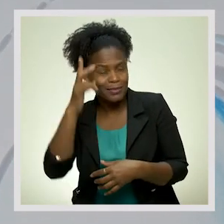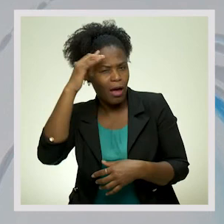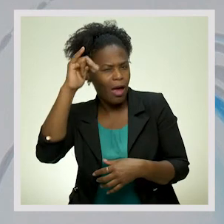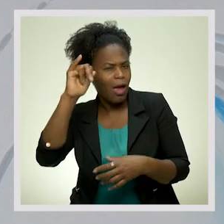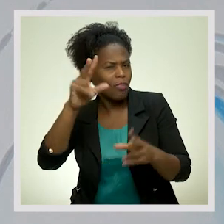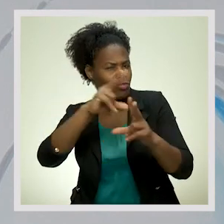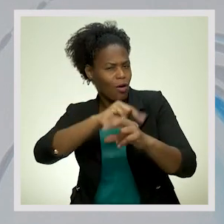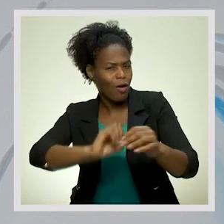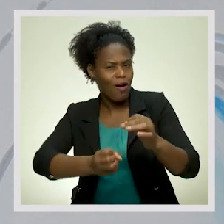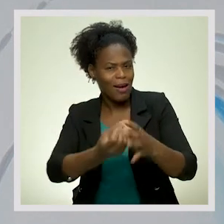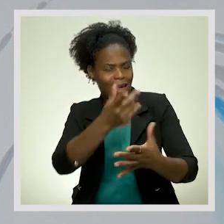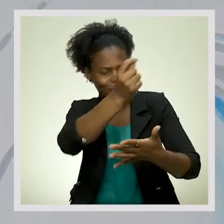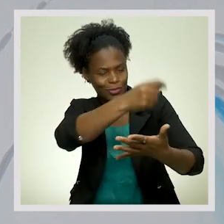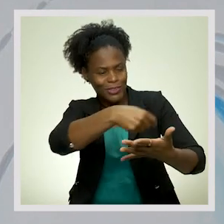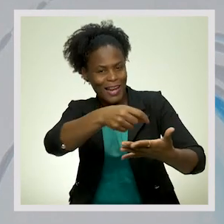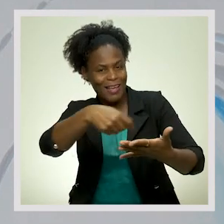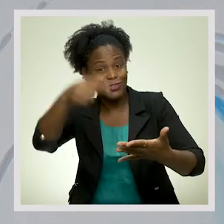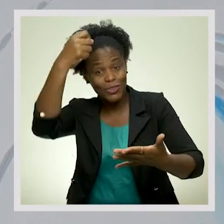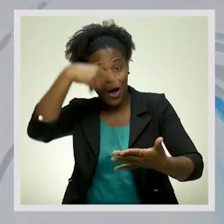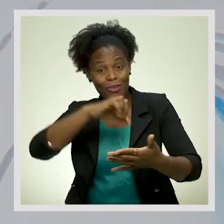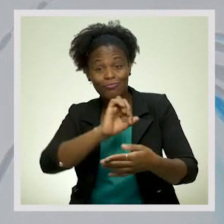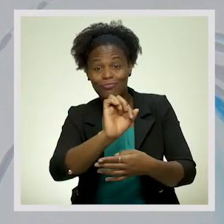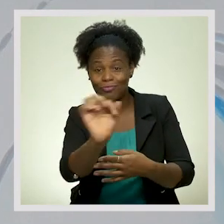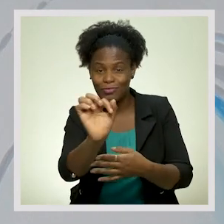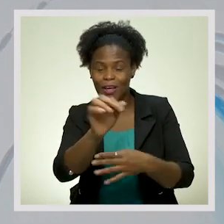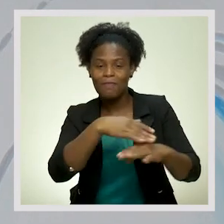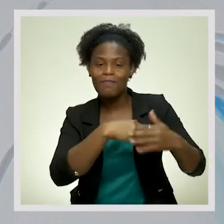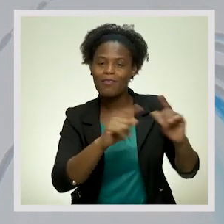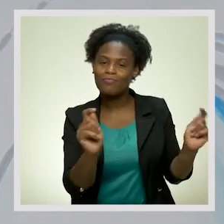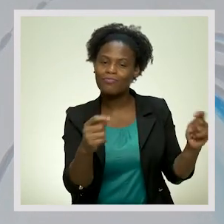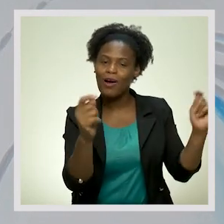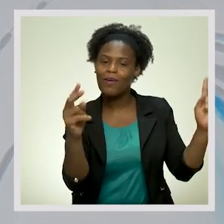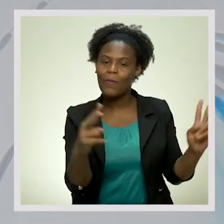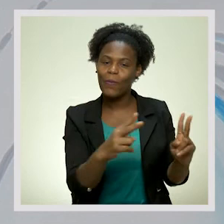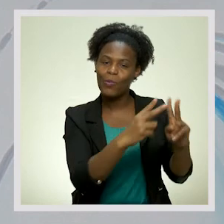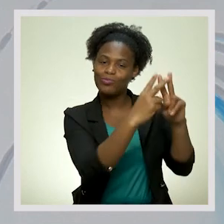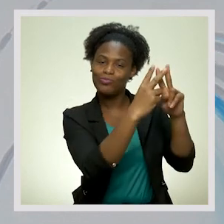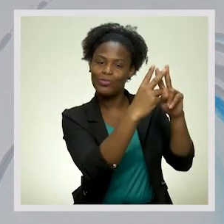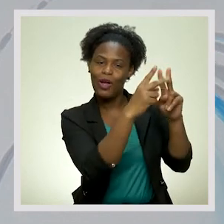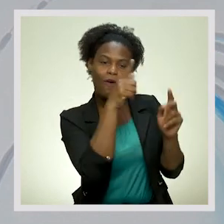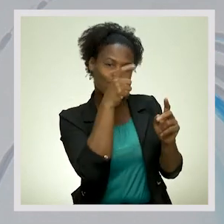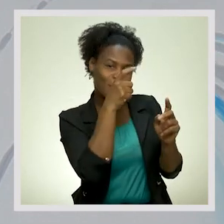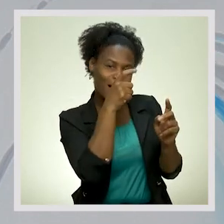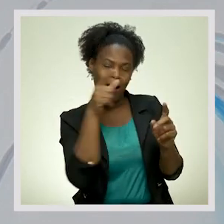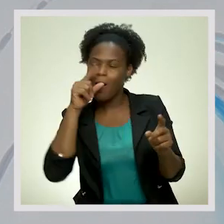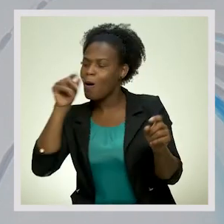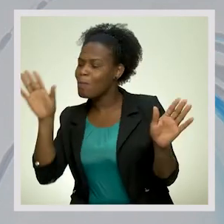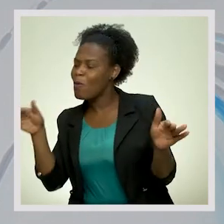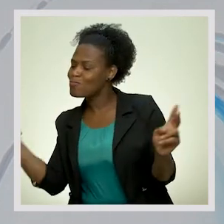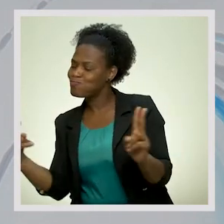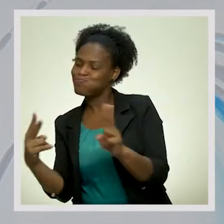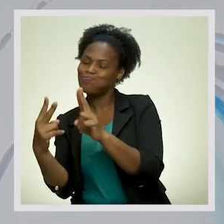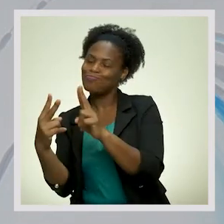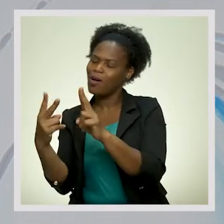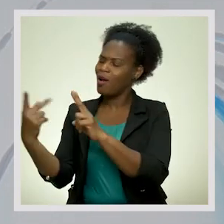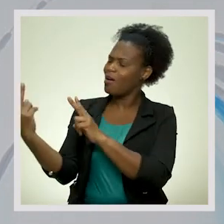ser criativos e promover o encontro entre a formiga e o pombo, para ver